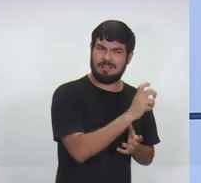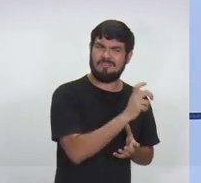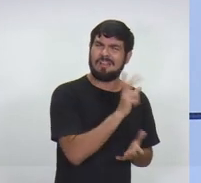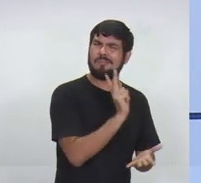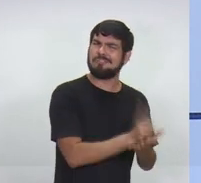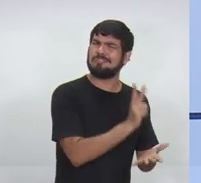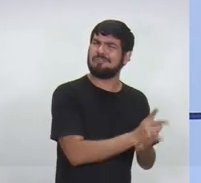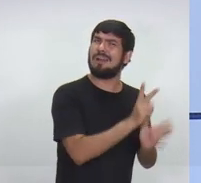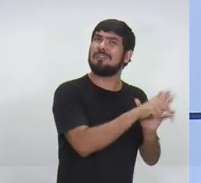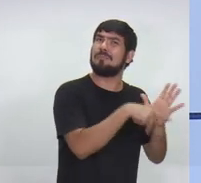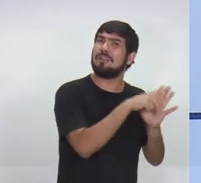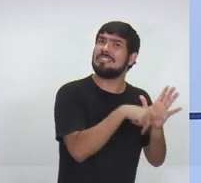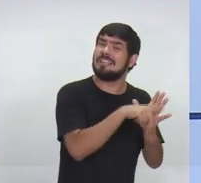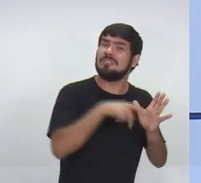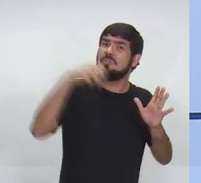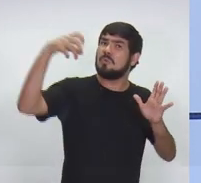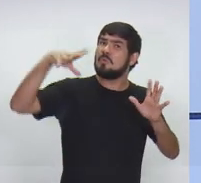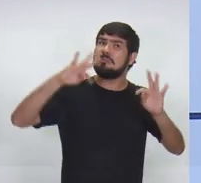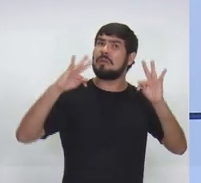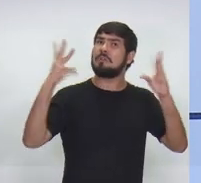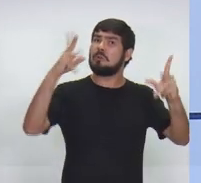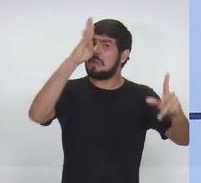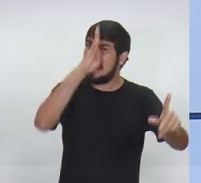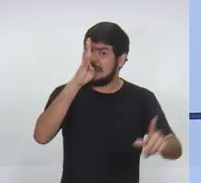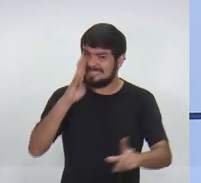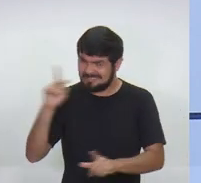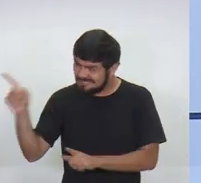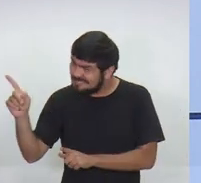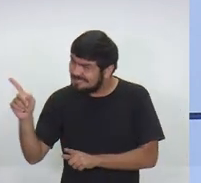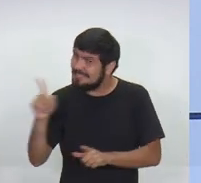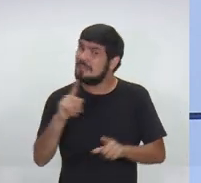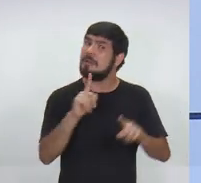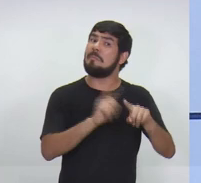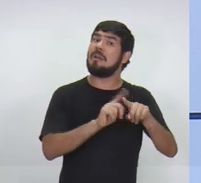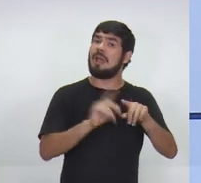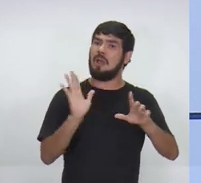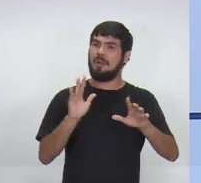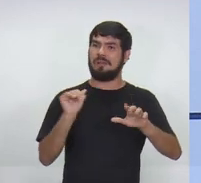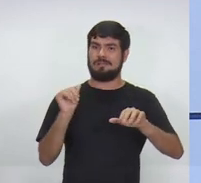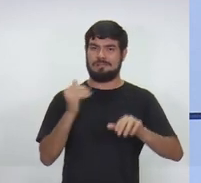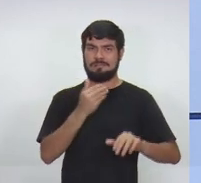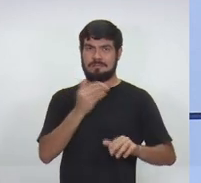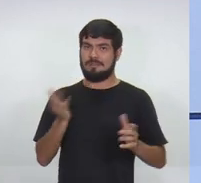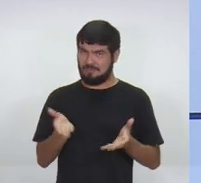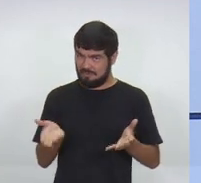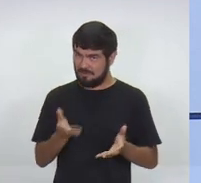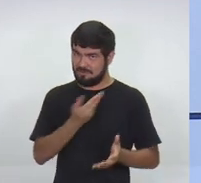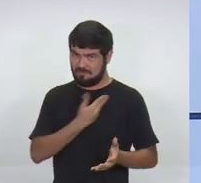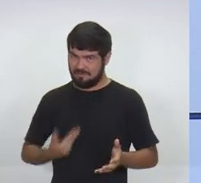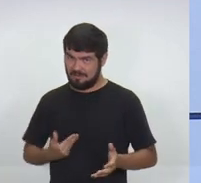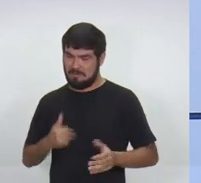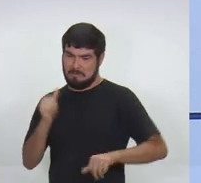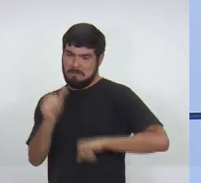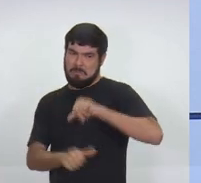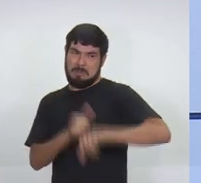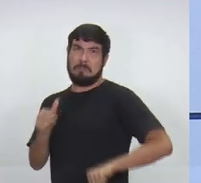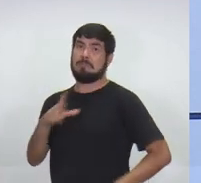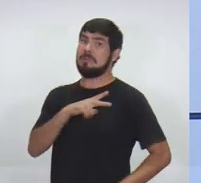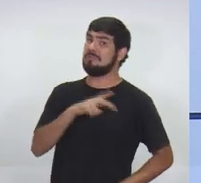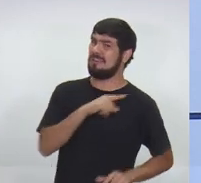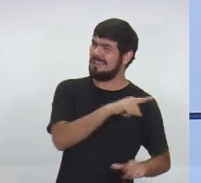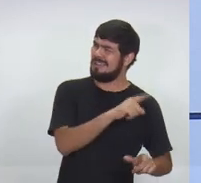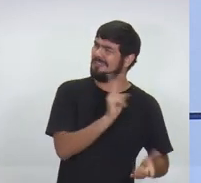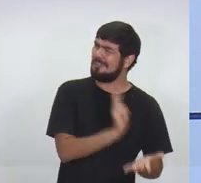projeto no projeto luz para todos levar essa energia elétrica para as comunidades mais distantes nós vamos ampliar